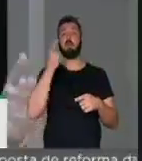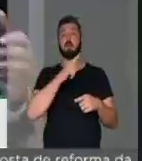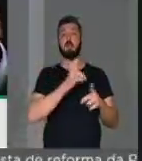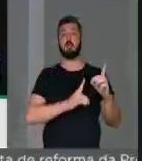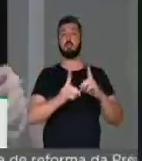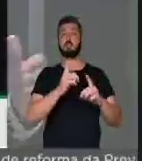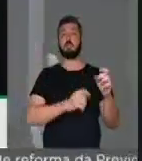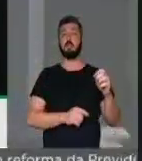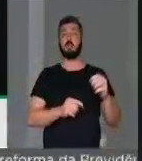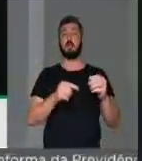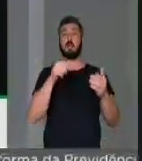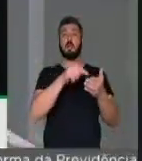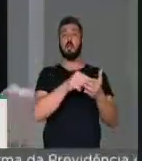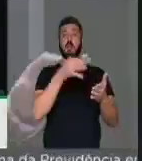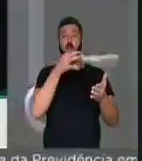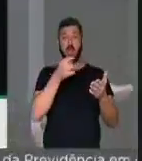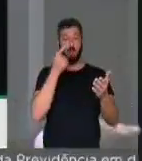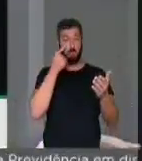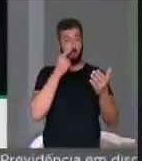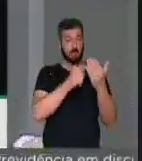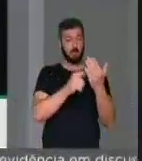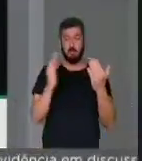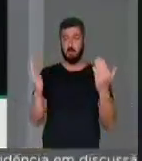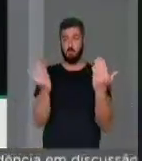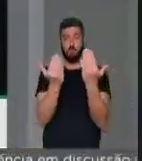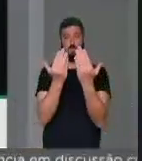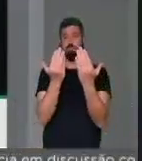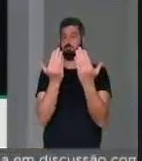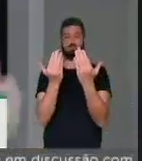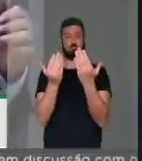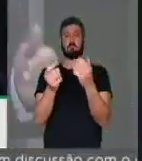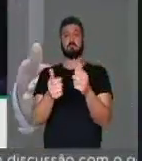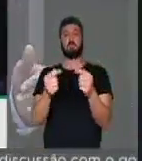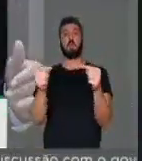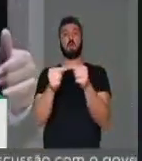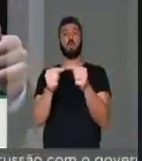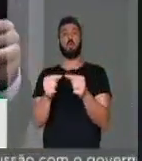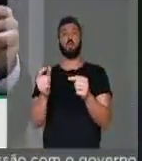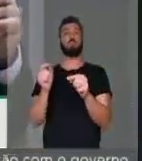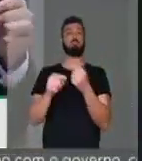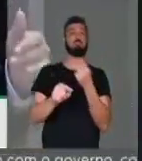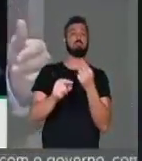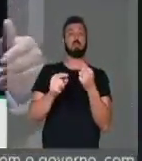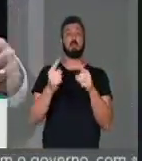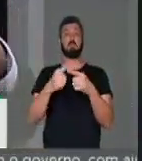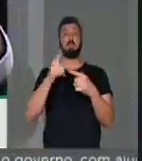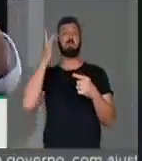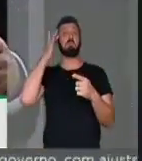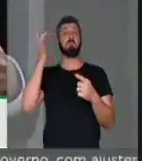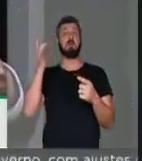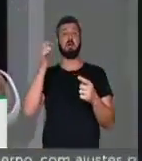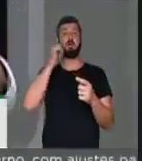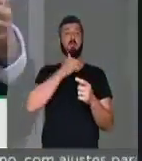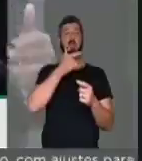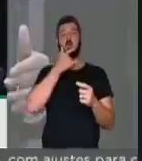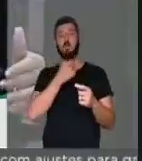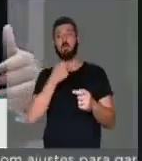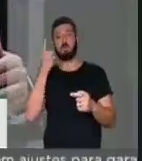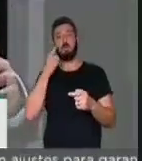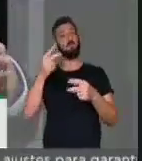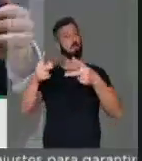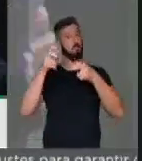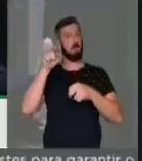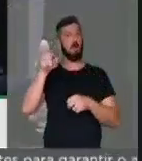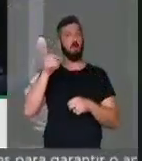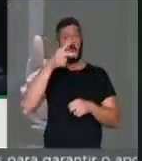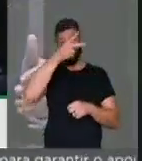pudesse dialogar com esses argumentos aqui que foram apresentados. Porque amanhã um deputado e uma deputada vai ser